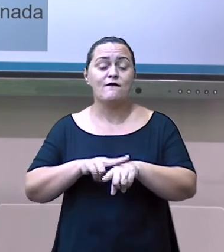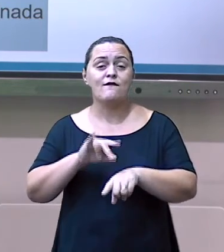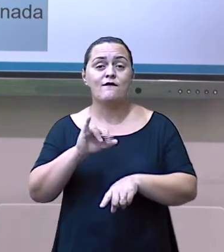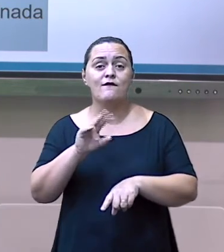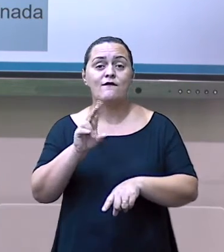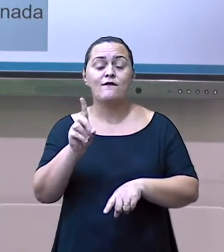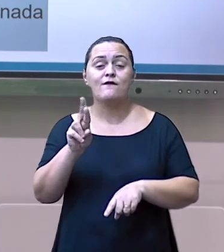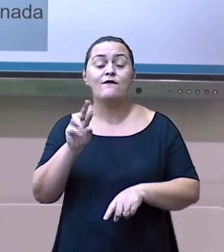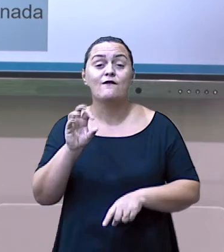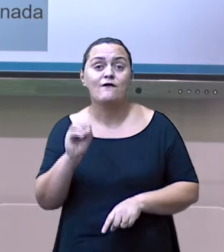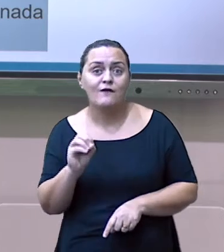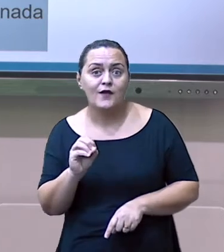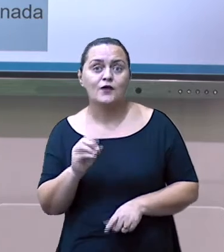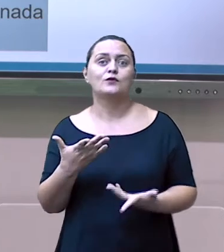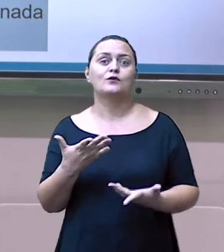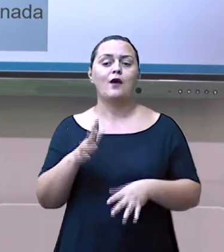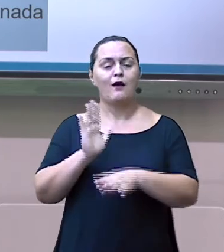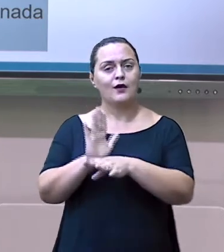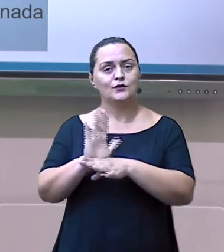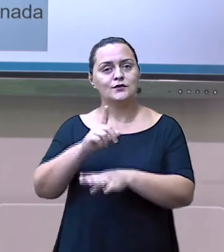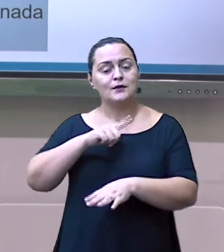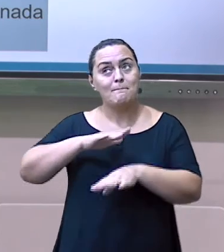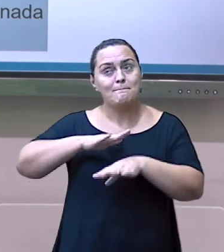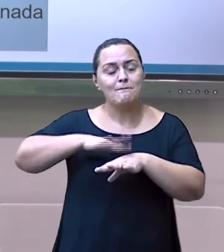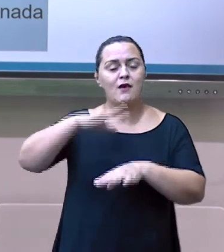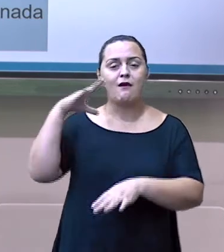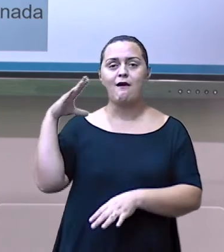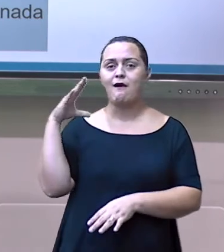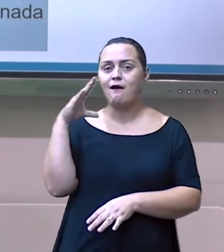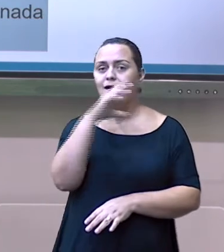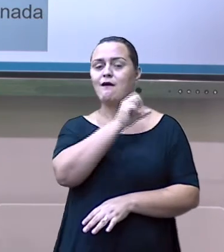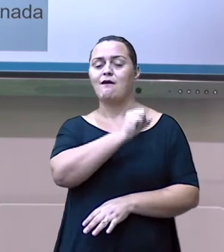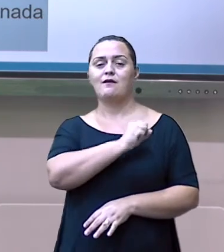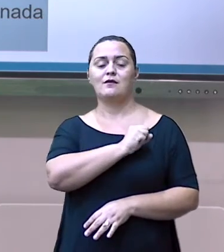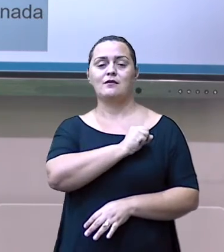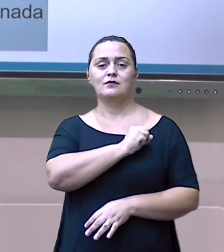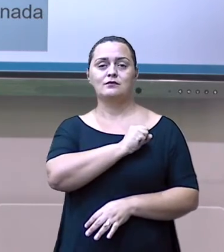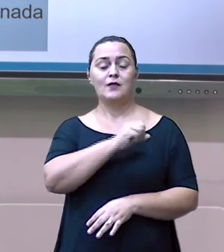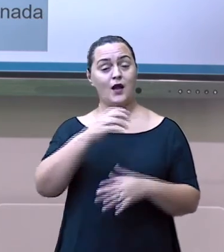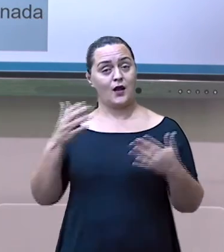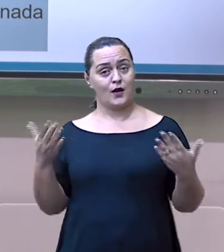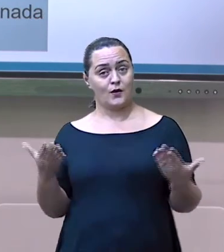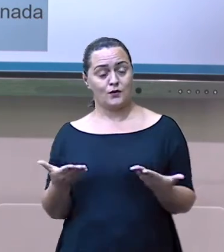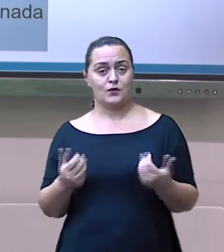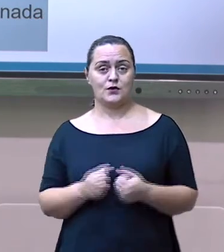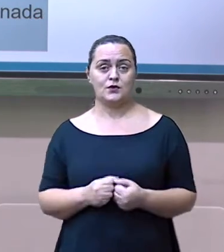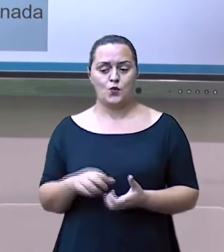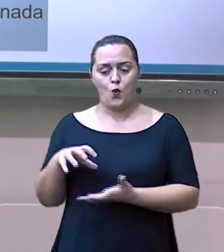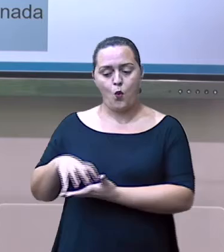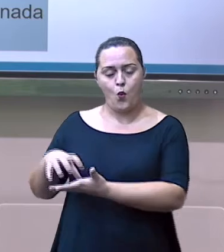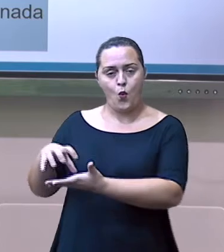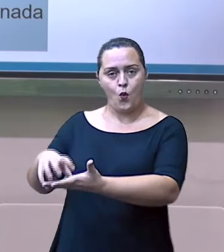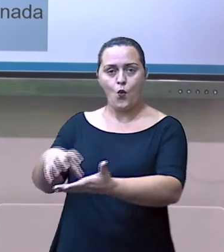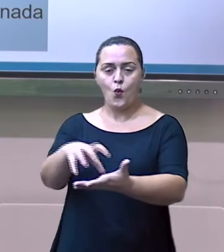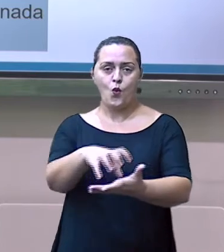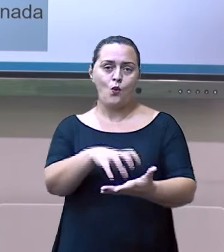aumentar o calor. Na periferia, já vai se dissipar um pouco.